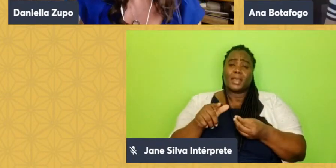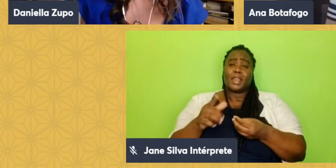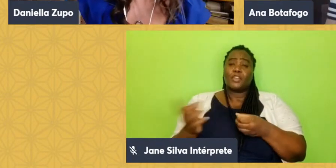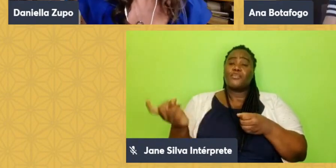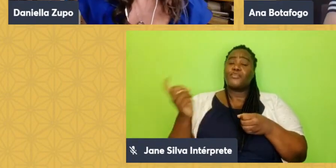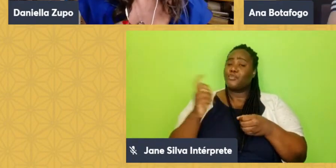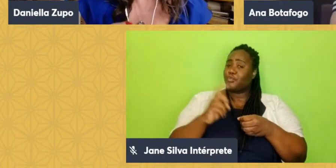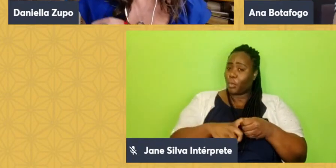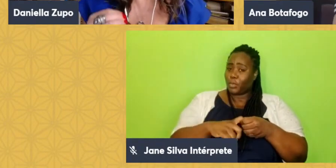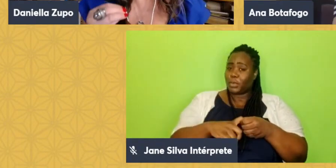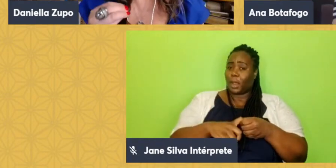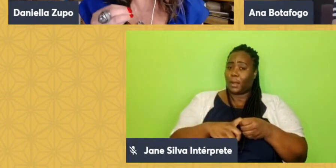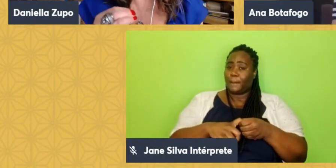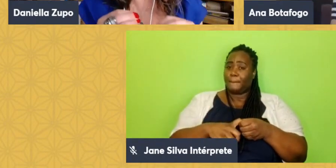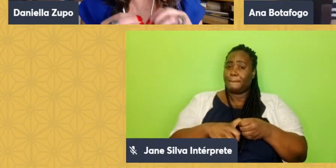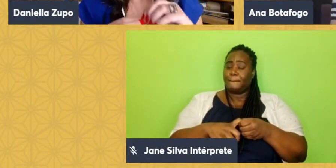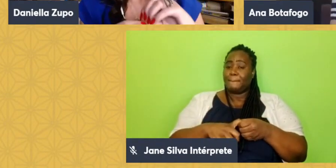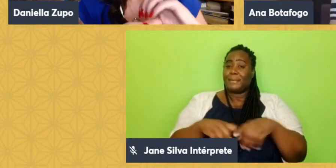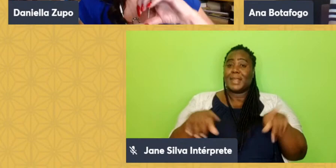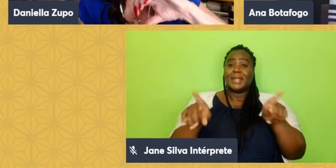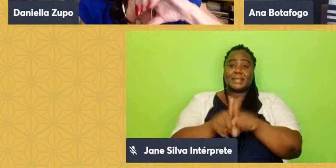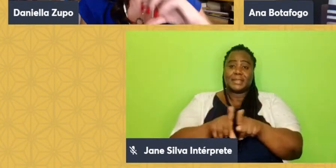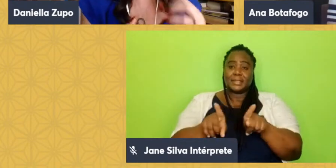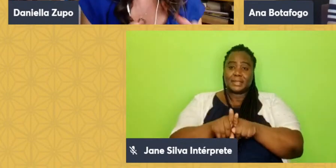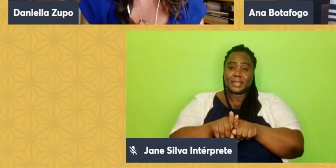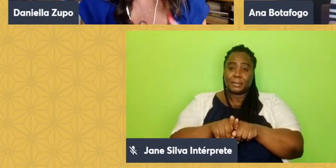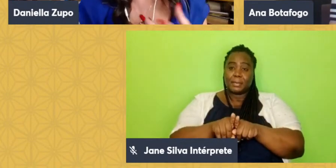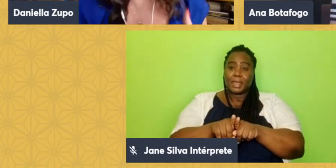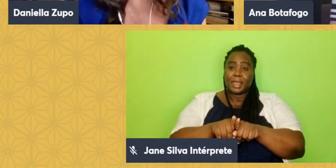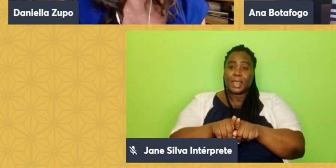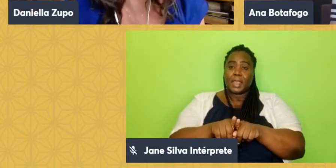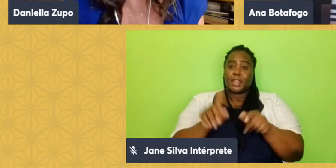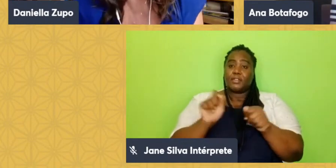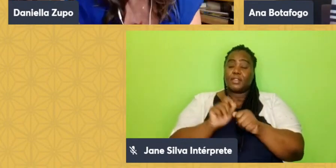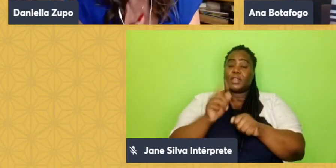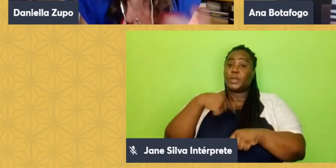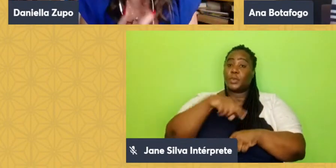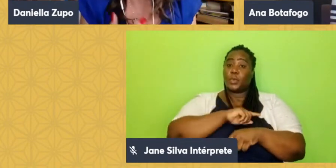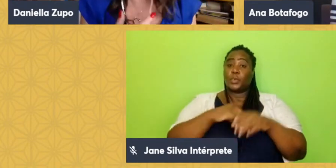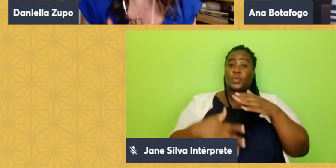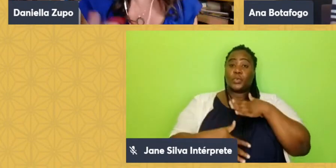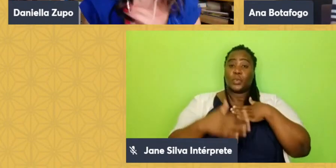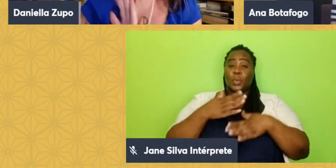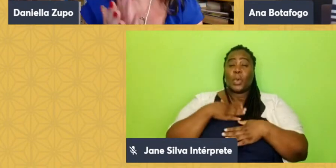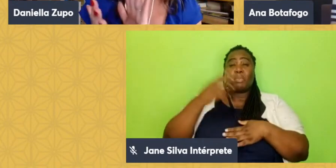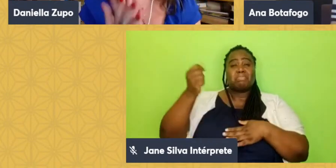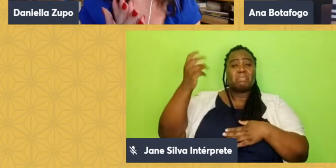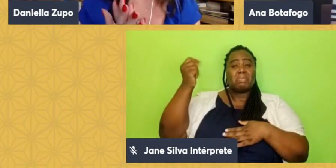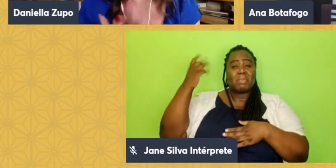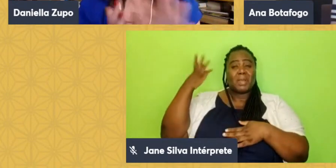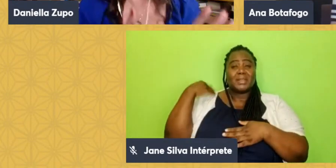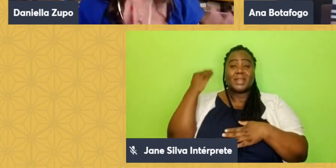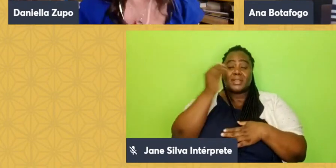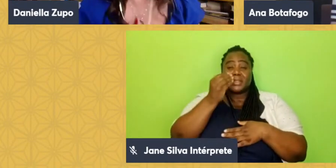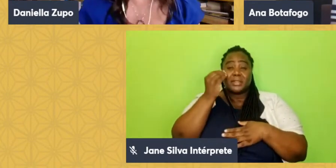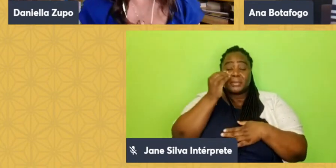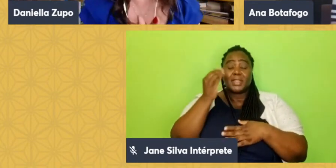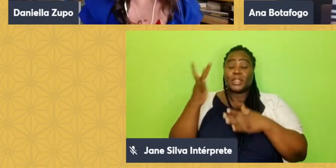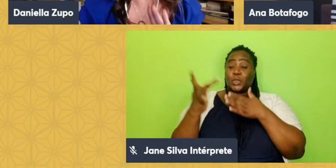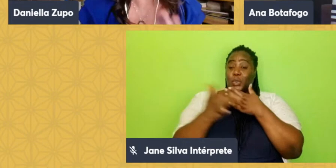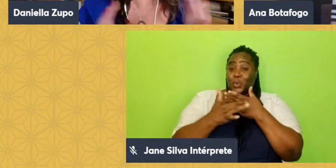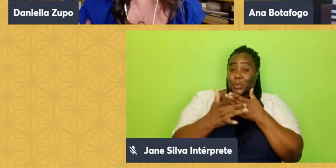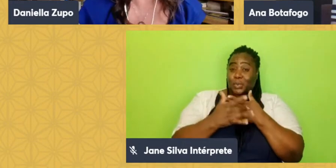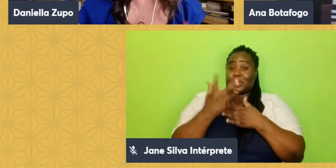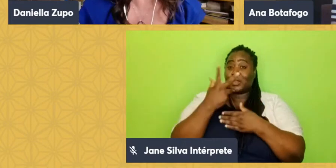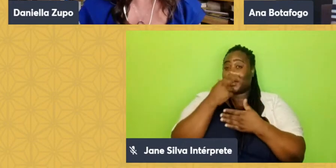voltar ao mesmo tempo trazer para os nossos corpos antigas experiências do contato que estavam